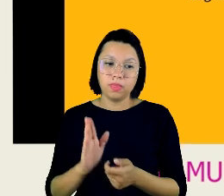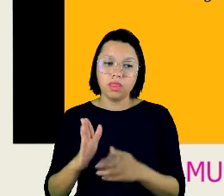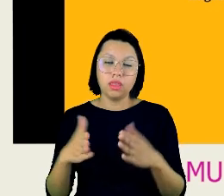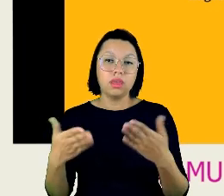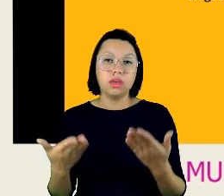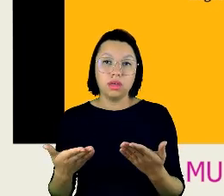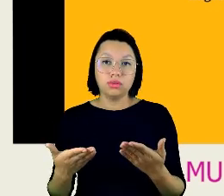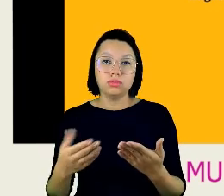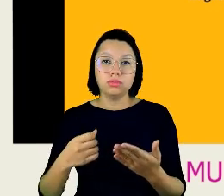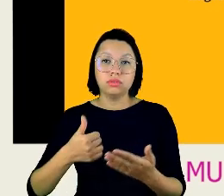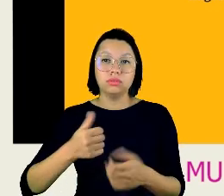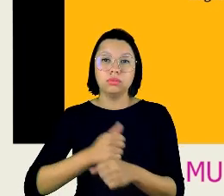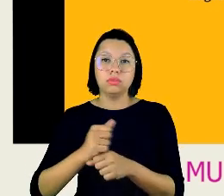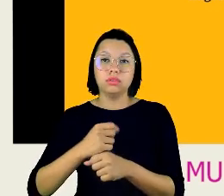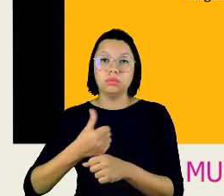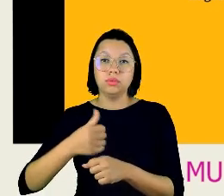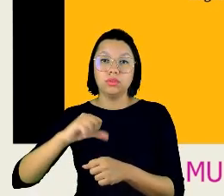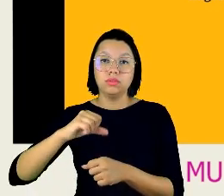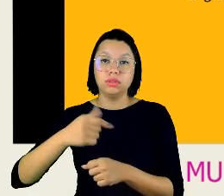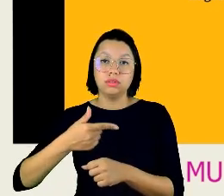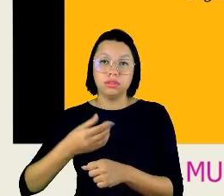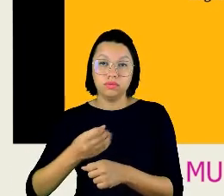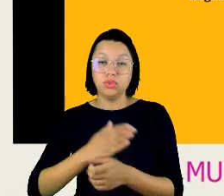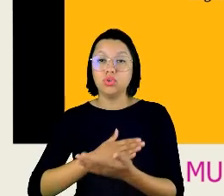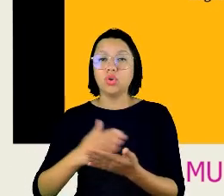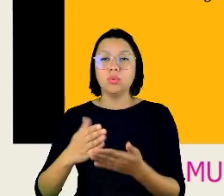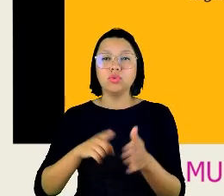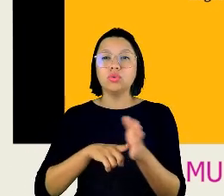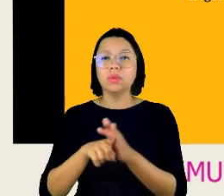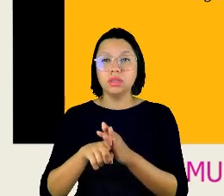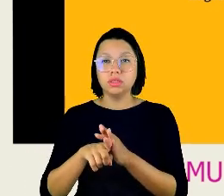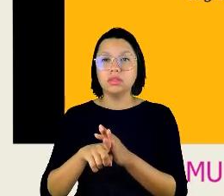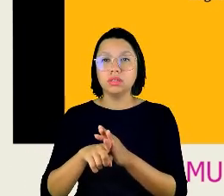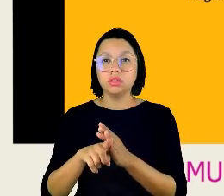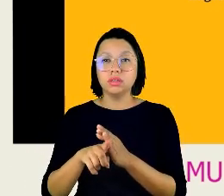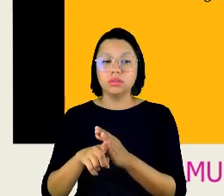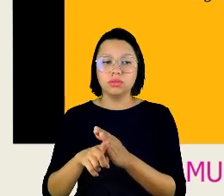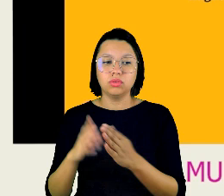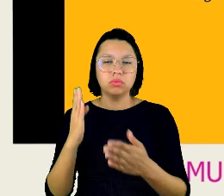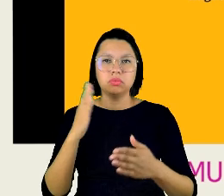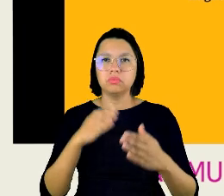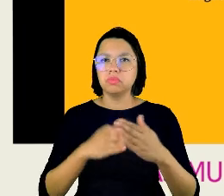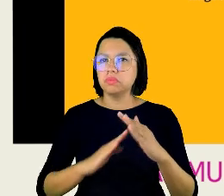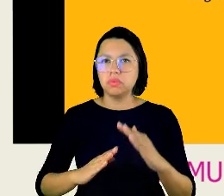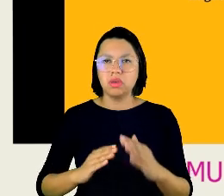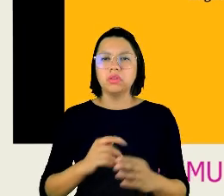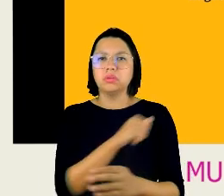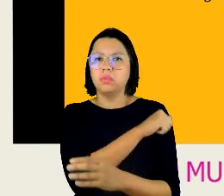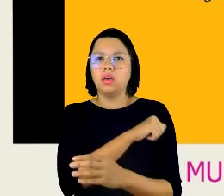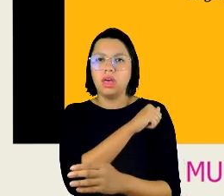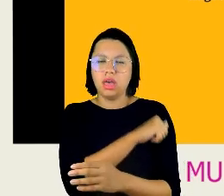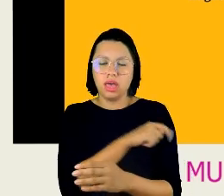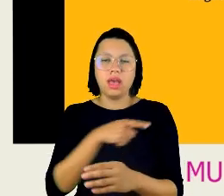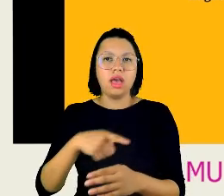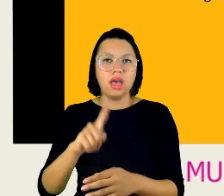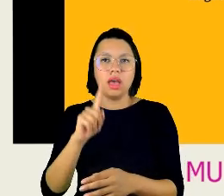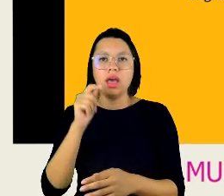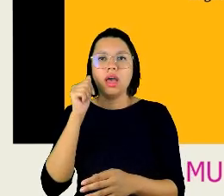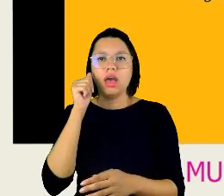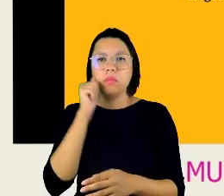então, ali em 1920, aí começou uma questão do veto também do ingresso de mulheres negras na enfermagem, enfim, né?